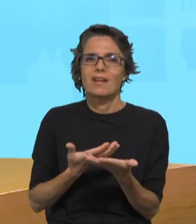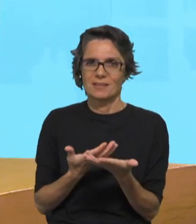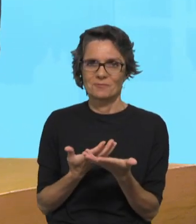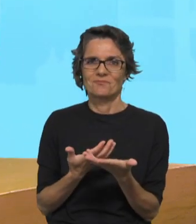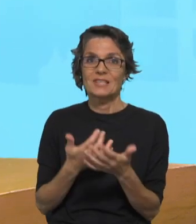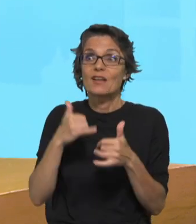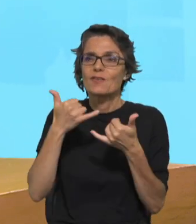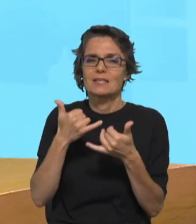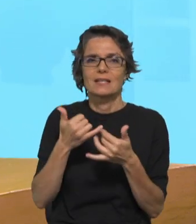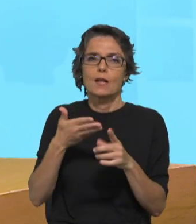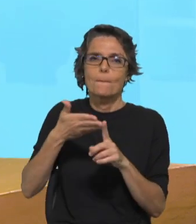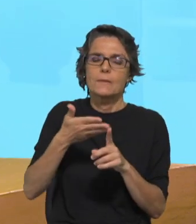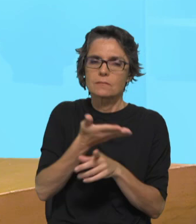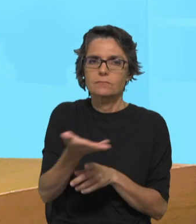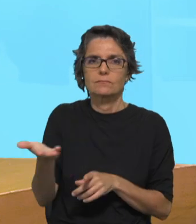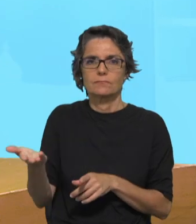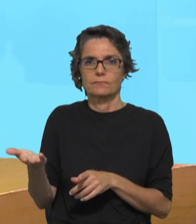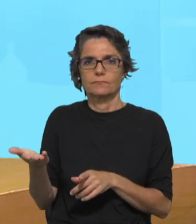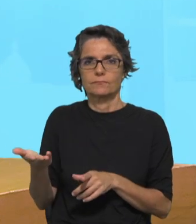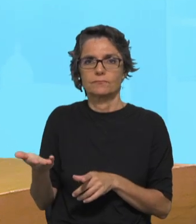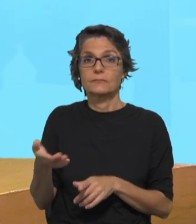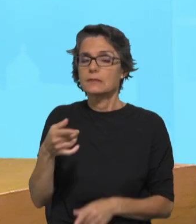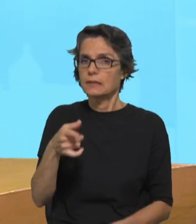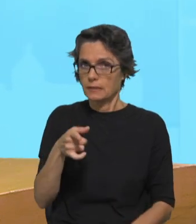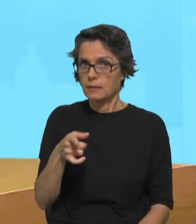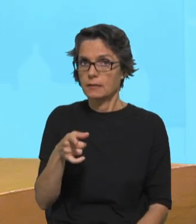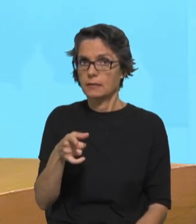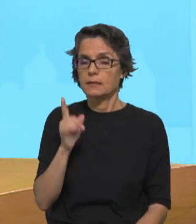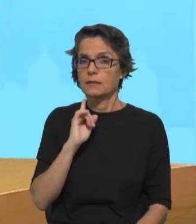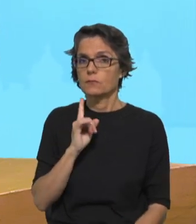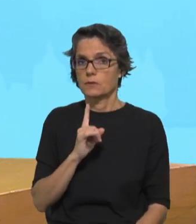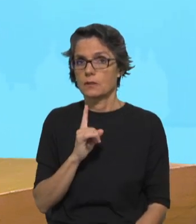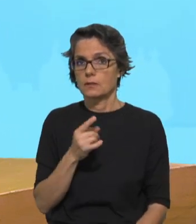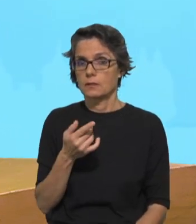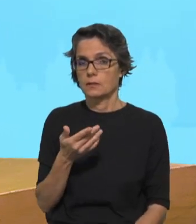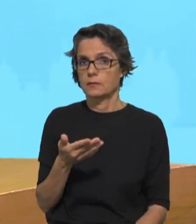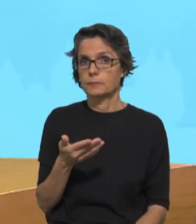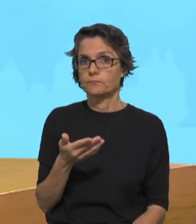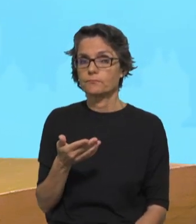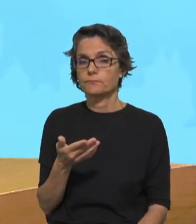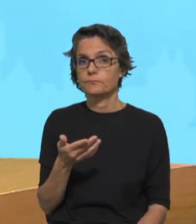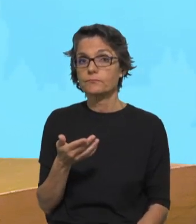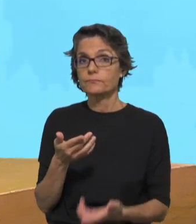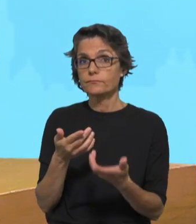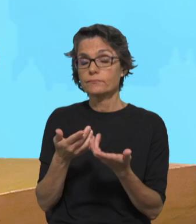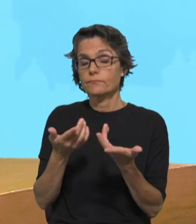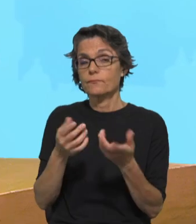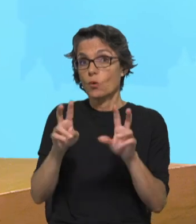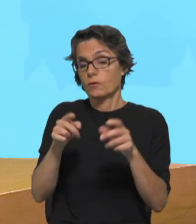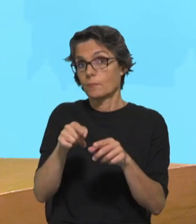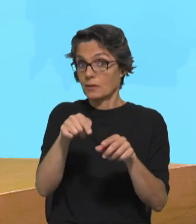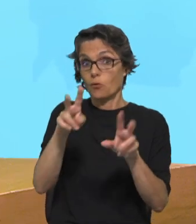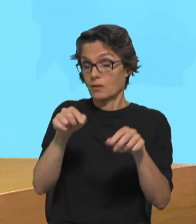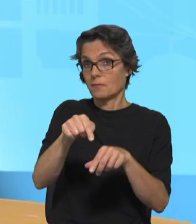de voluntariado missionário de muitos jovens. E eu aí gostava, talvez a gente esteja a estender um bocadinho sobre o tema, mas... Não, o tema hoje é